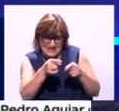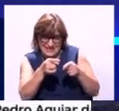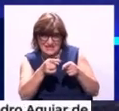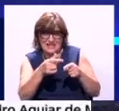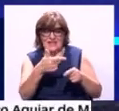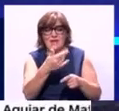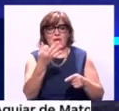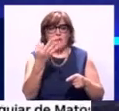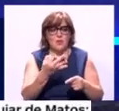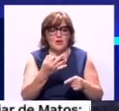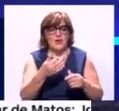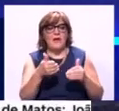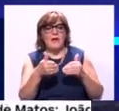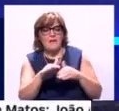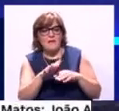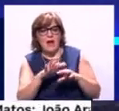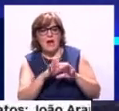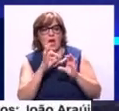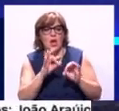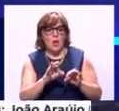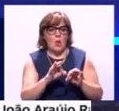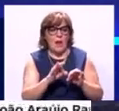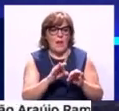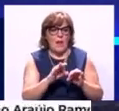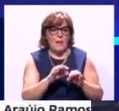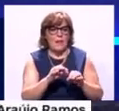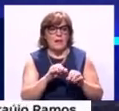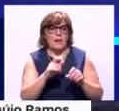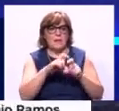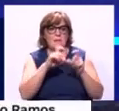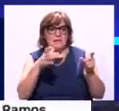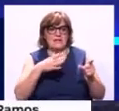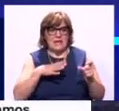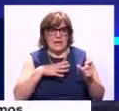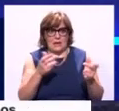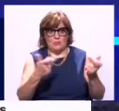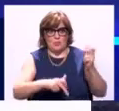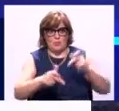do Porto Canal, não vai, os sponsors querem aparecer?